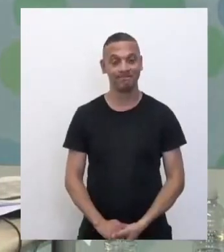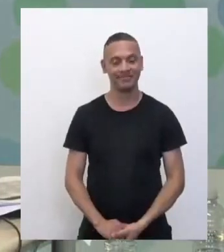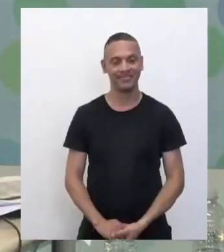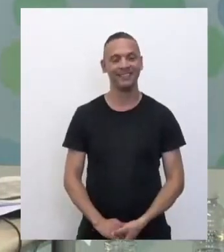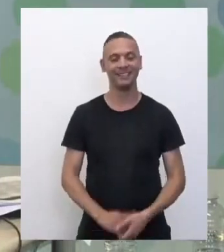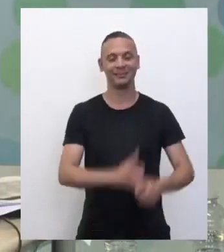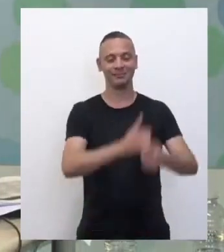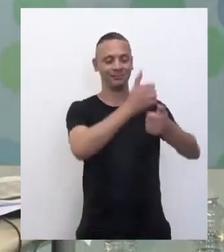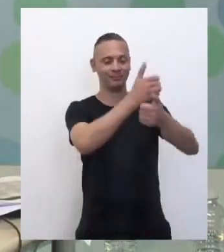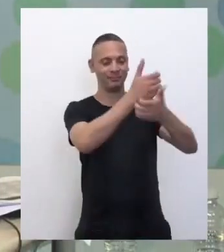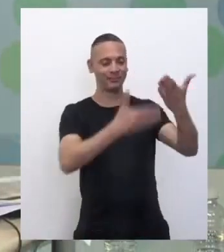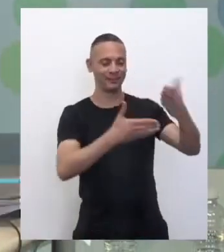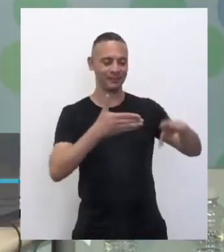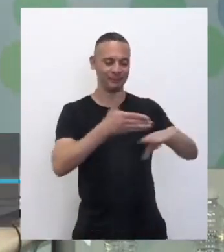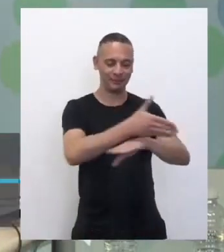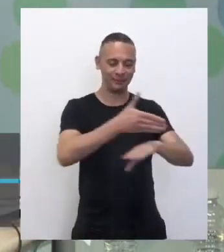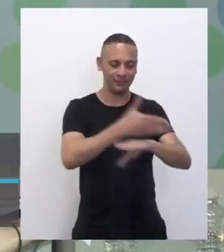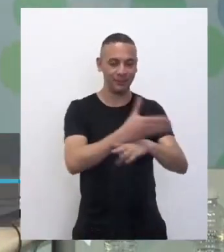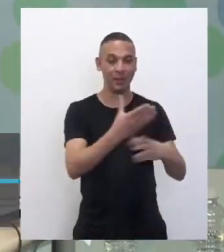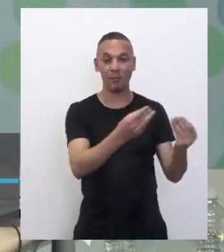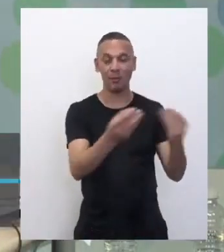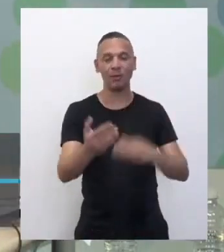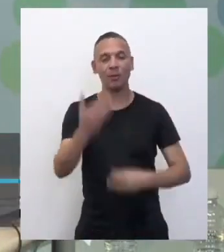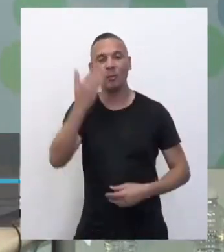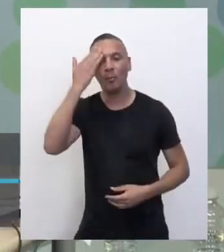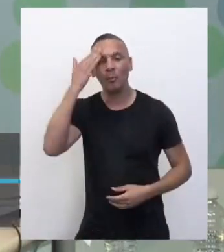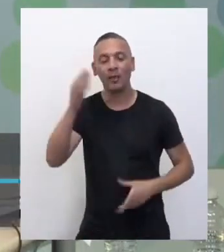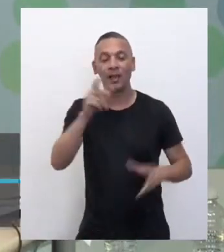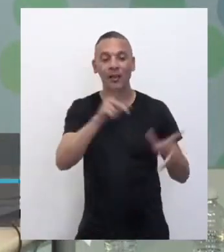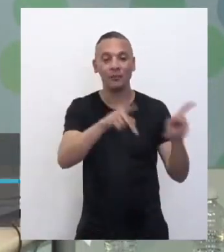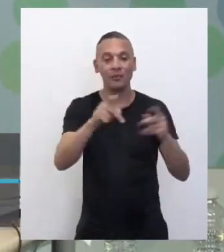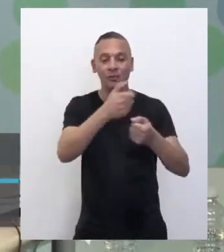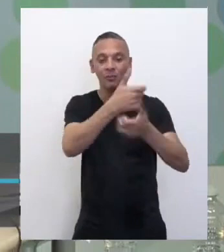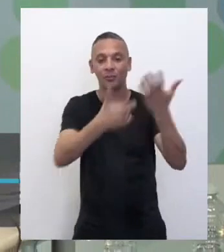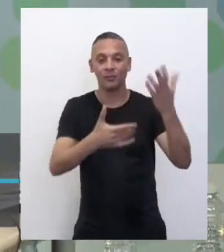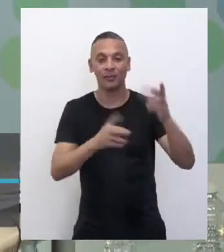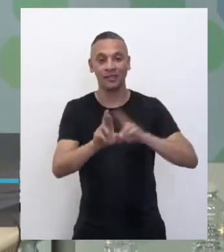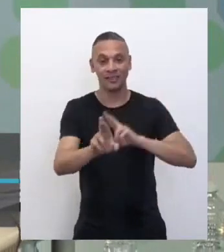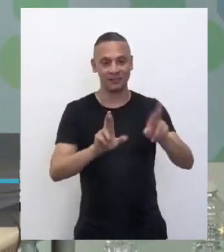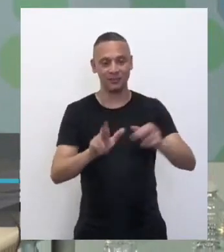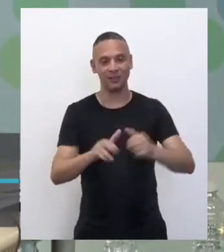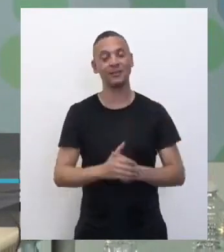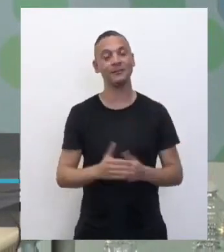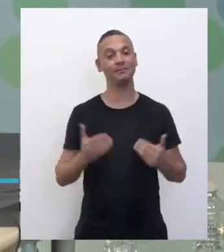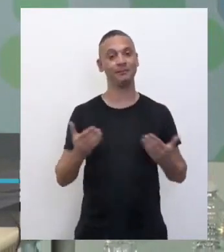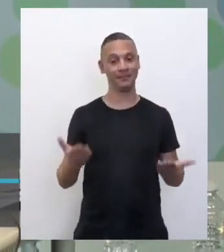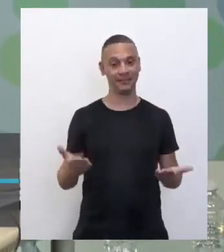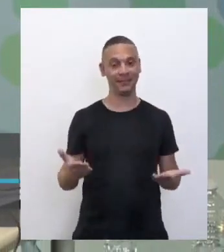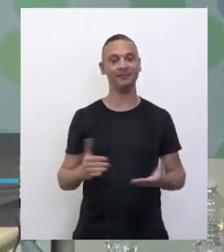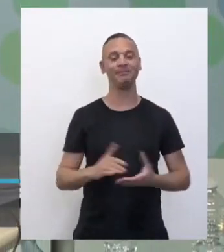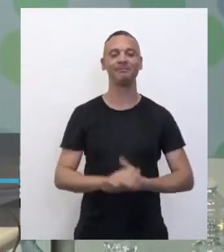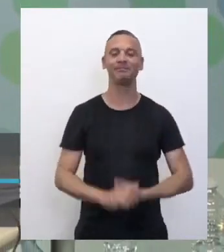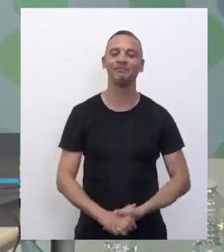Temos aqui várias interações. Muitíssimo obrigado, professores. Então, vamos lá.